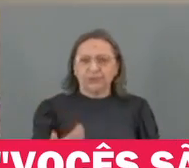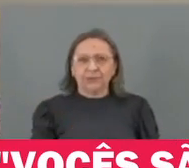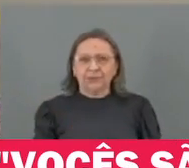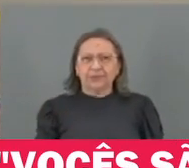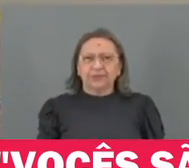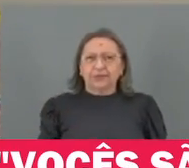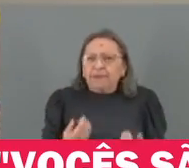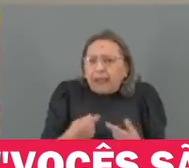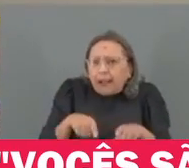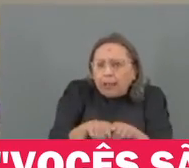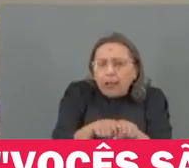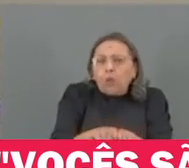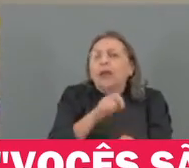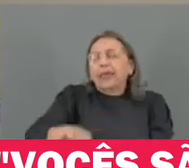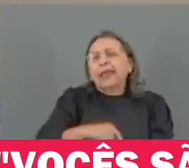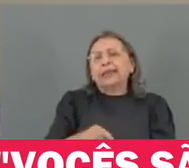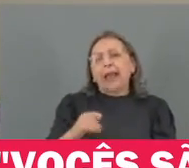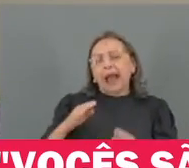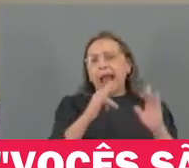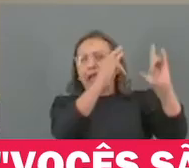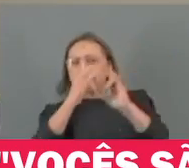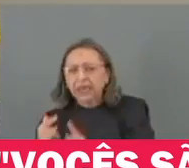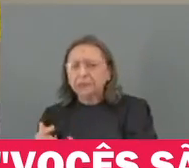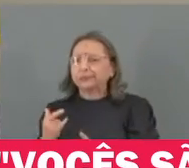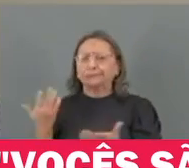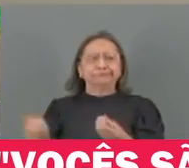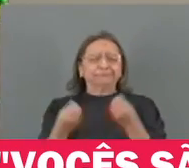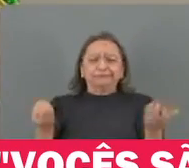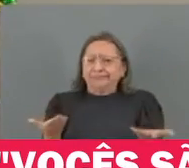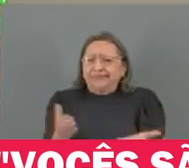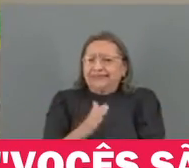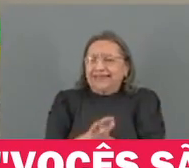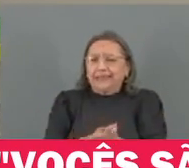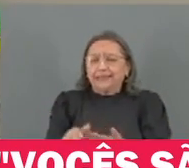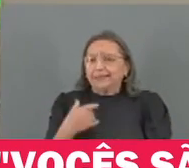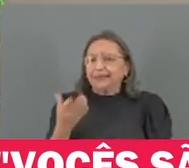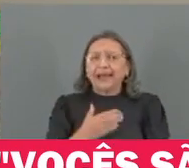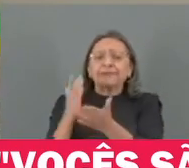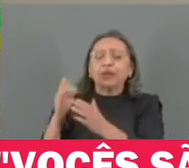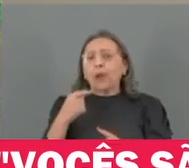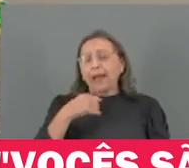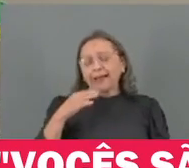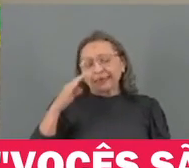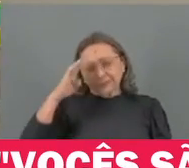fica complacente com aquele acampamento, sem sentido nenhum do ponto de vista das Forças Armadas